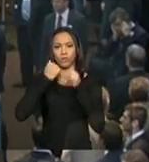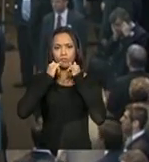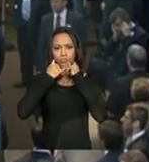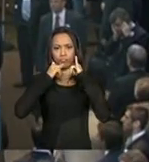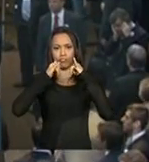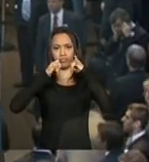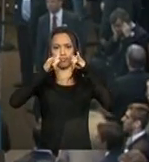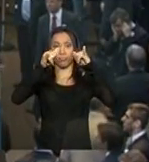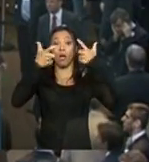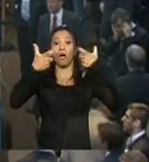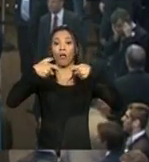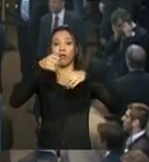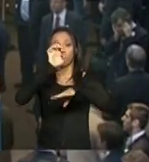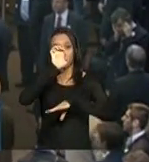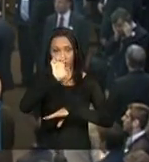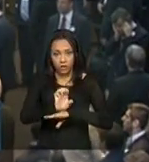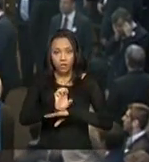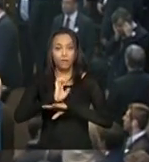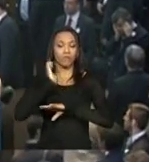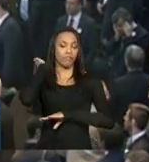no estado do Pará.